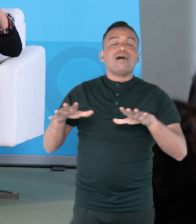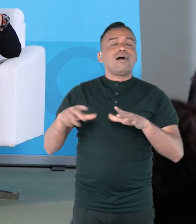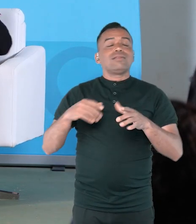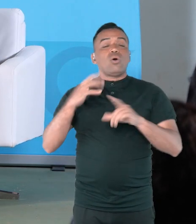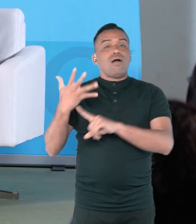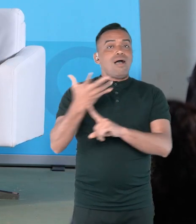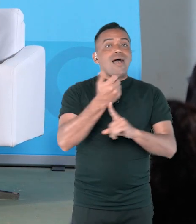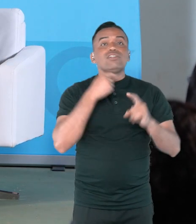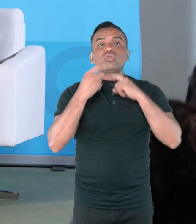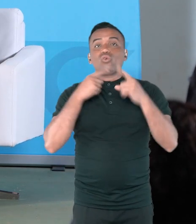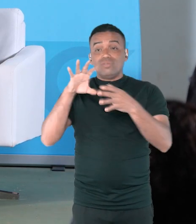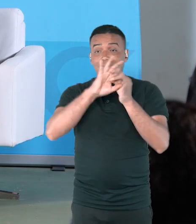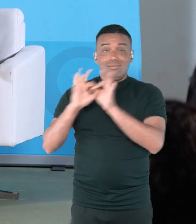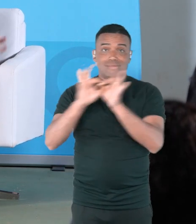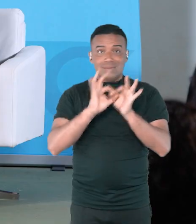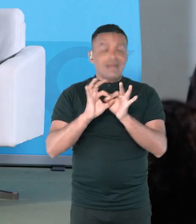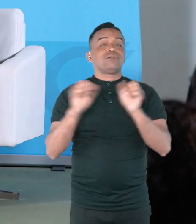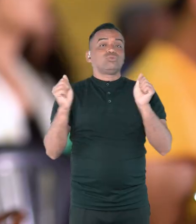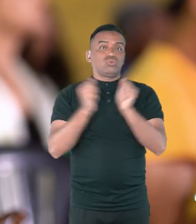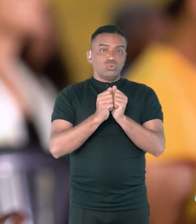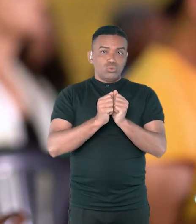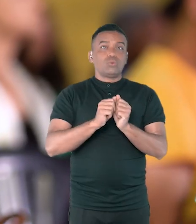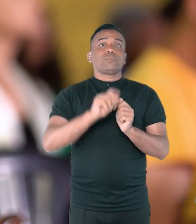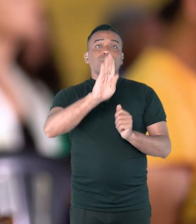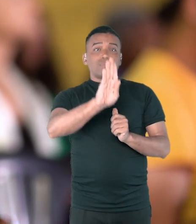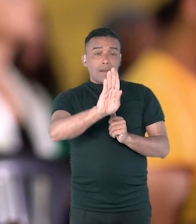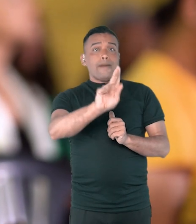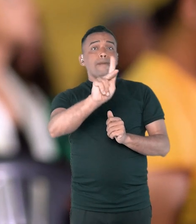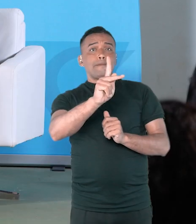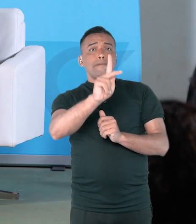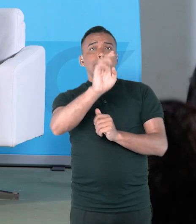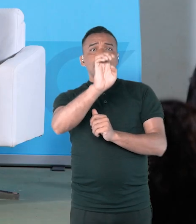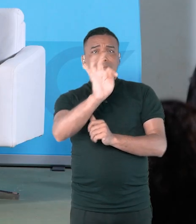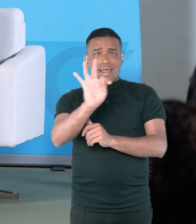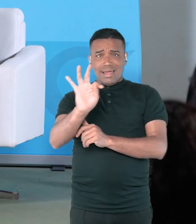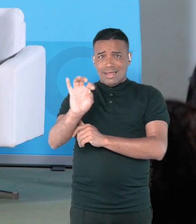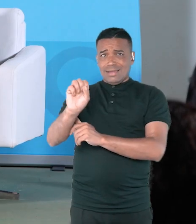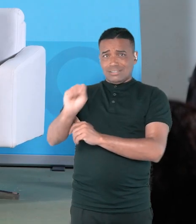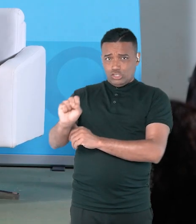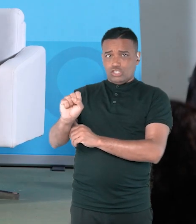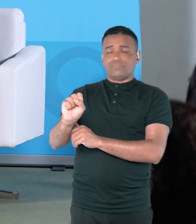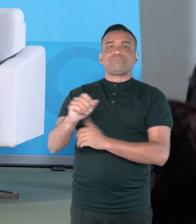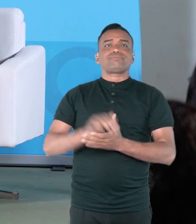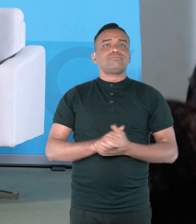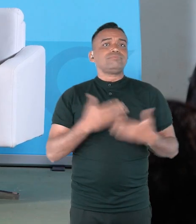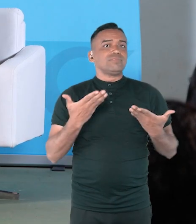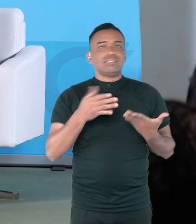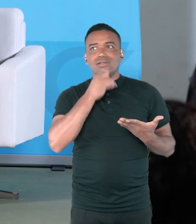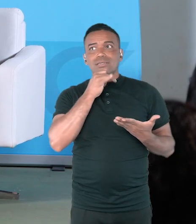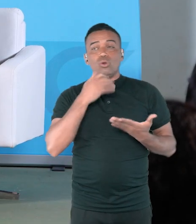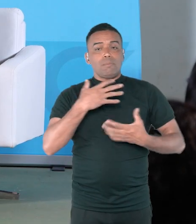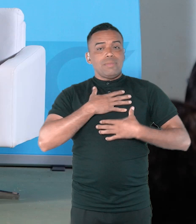eu escrevi o meu texto trançado no texto. O espectador assiste atentamente. Tem uma coisa também que eu acho que esse meu